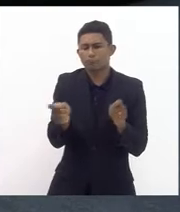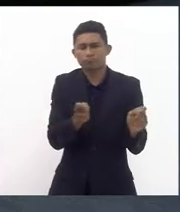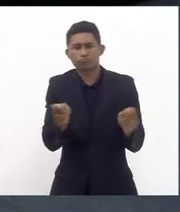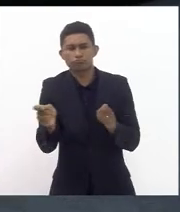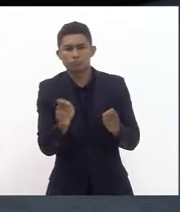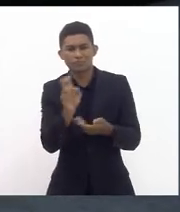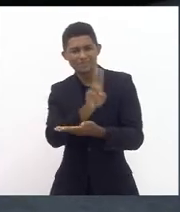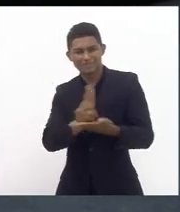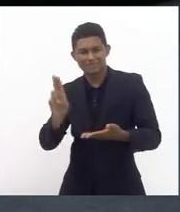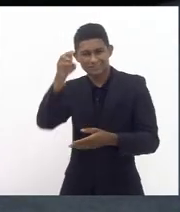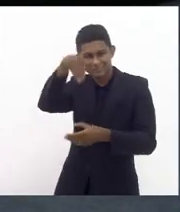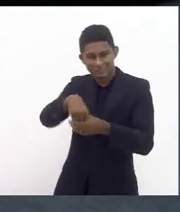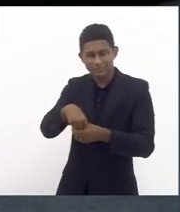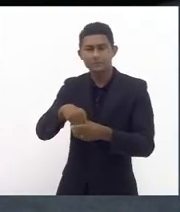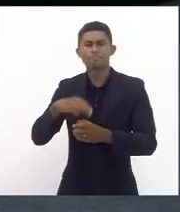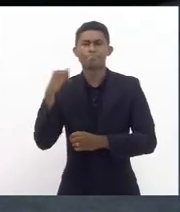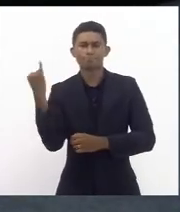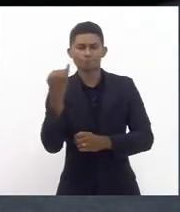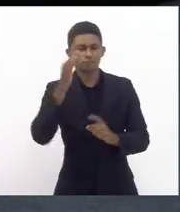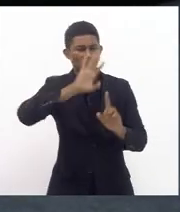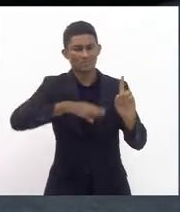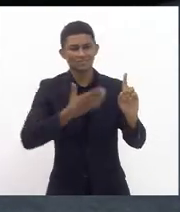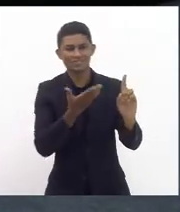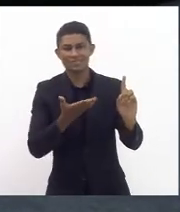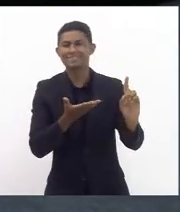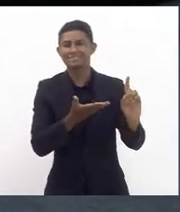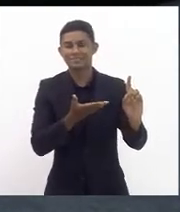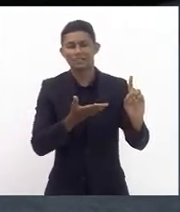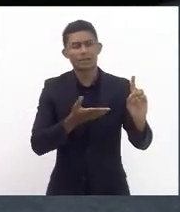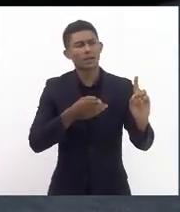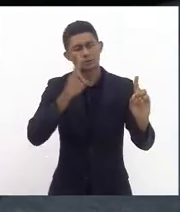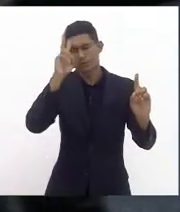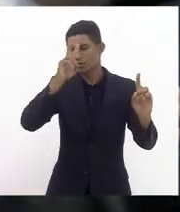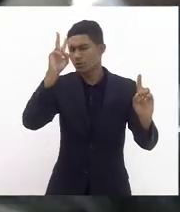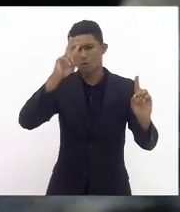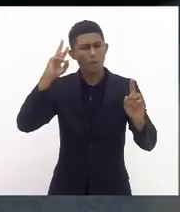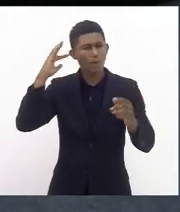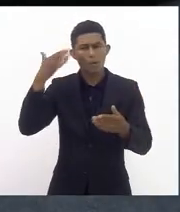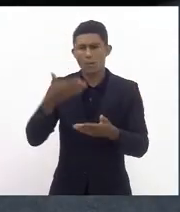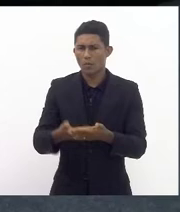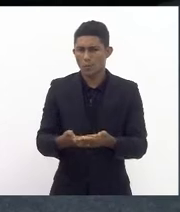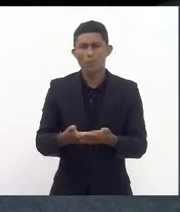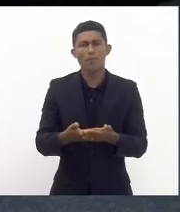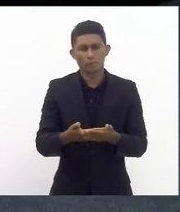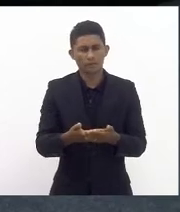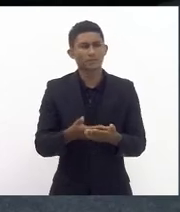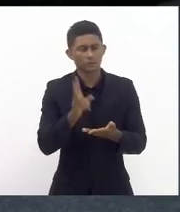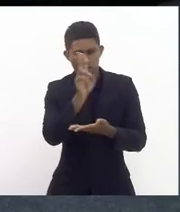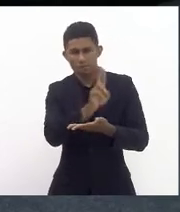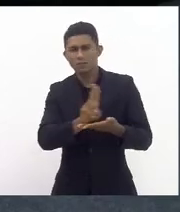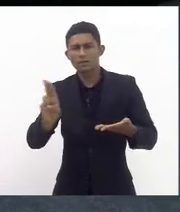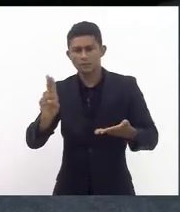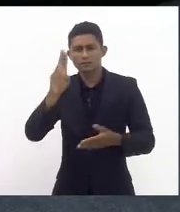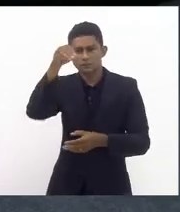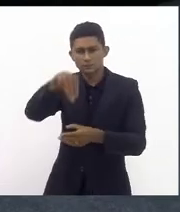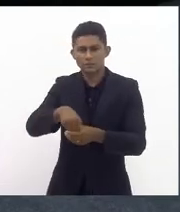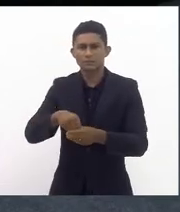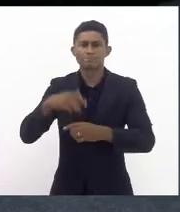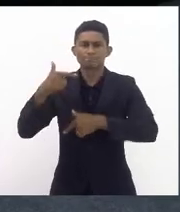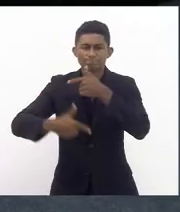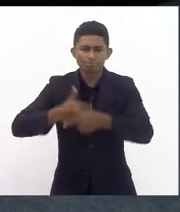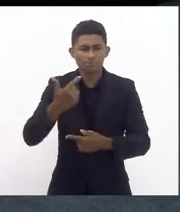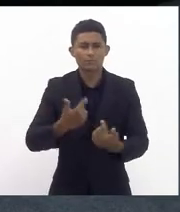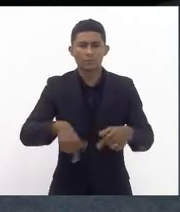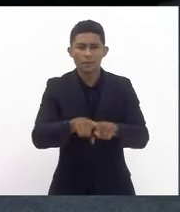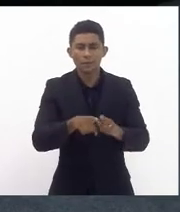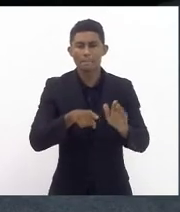emblemático assegurar essa homenagem a essa trajetória da Luanda no mundo acadêmico, no mundo universitário, como pesquisadora e